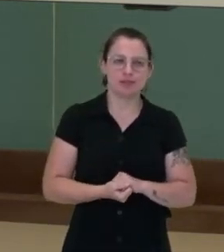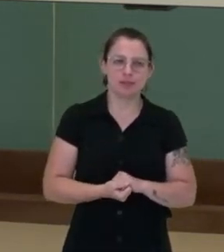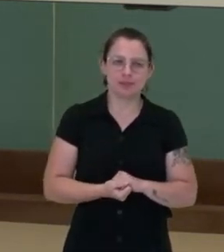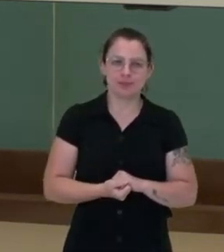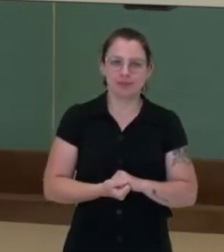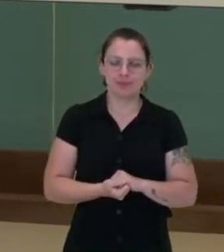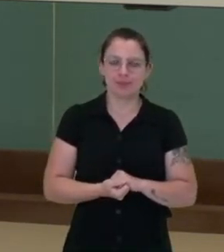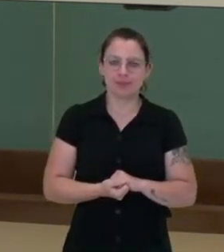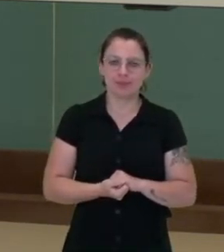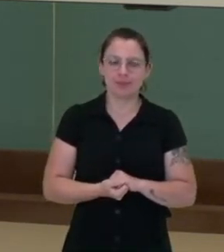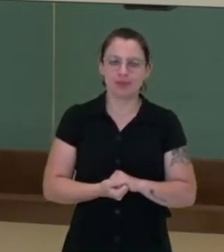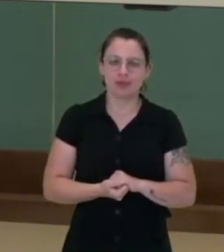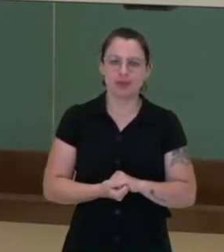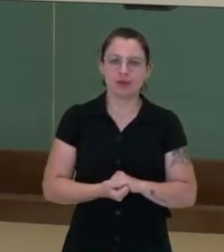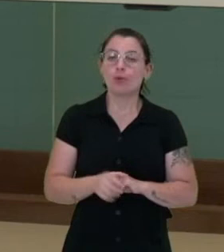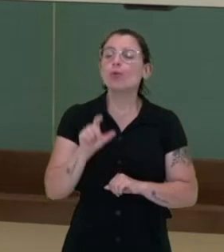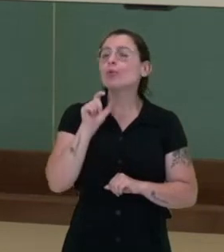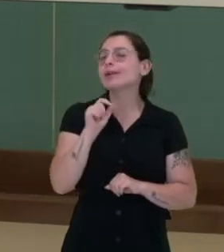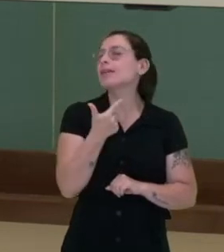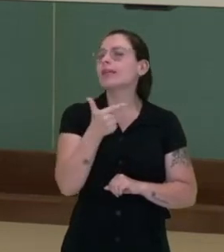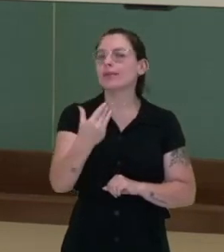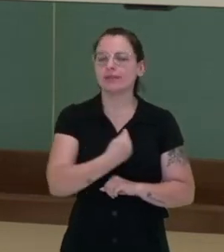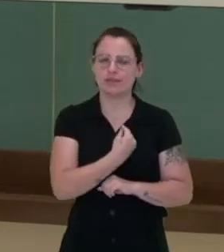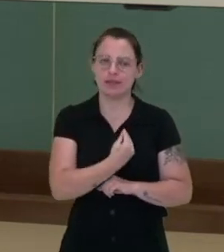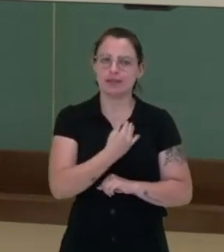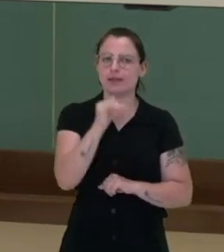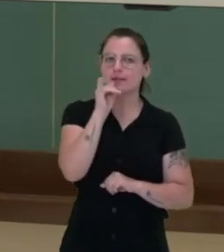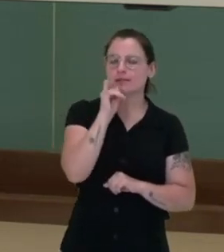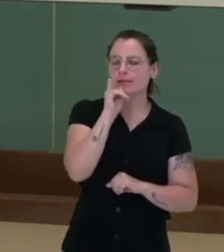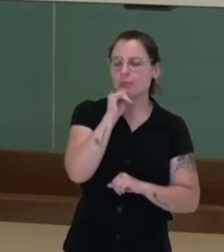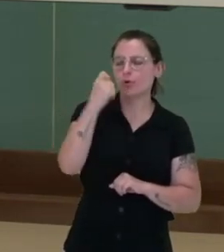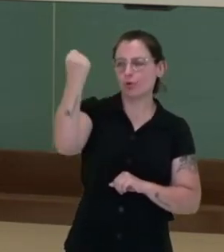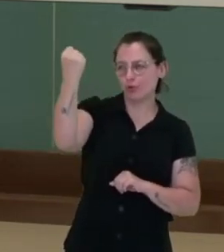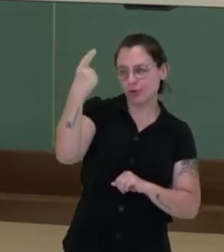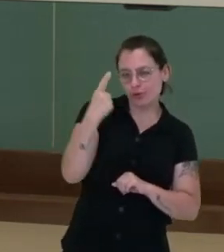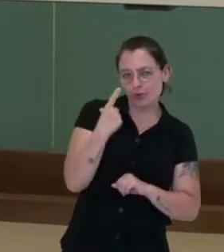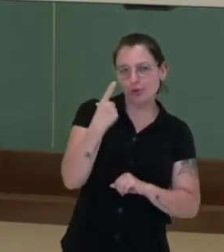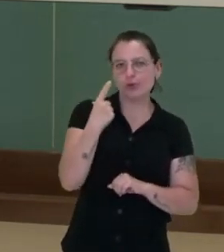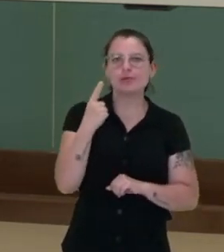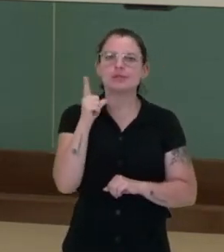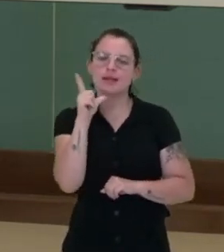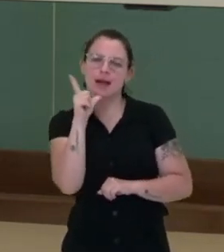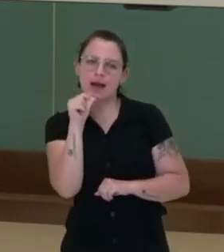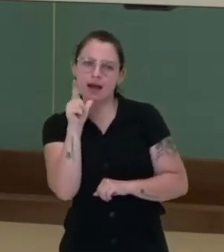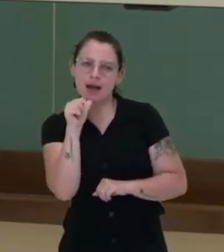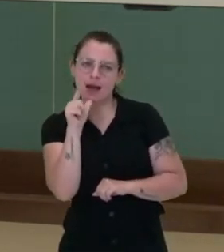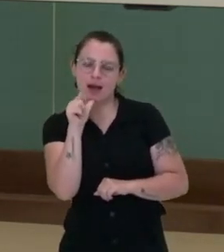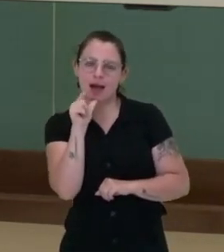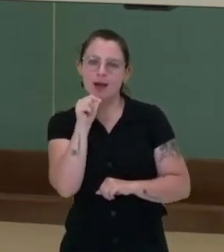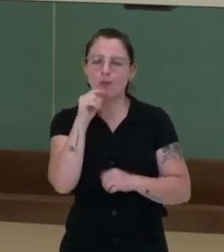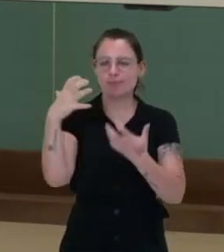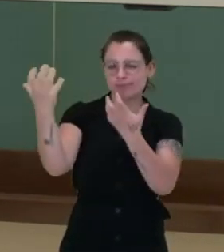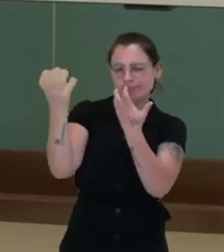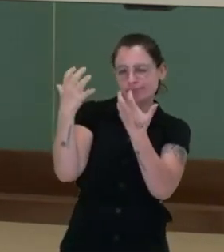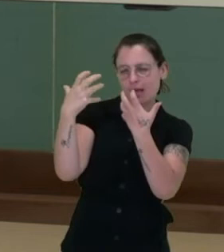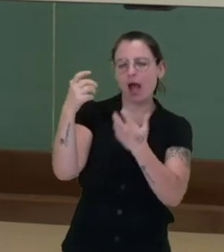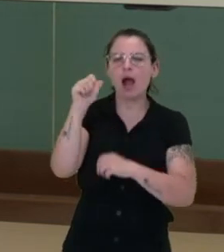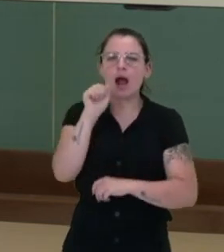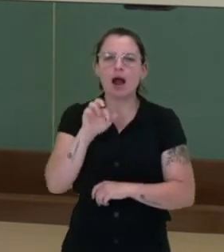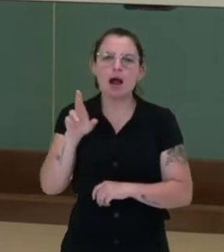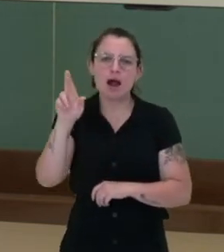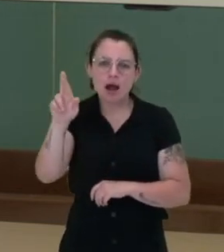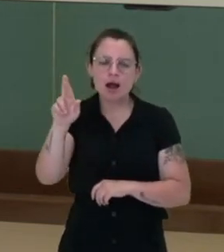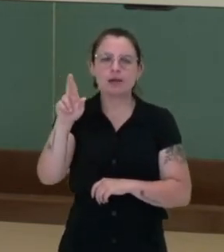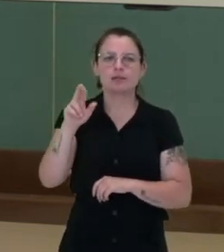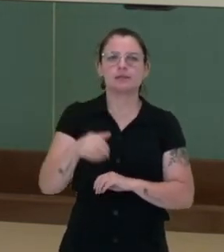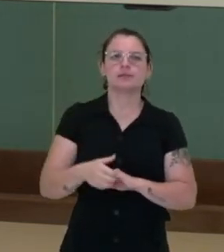tais como a luz do sol, a umidade, a pressão atmosférica, os nutrientes,